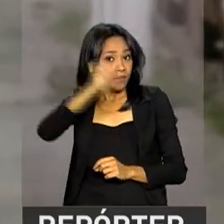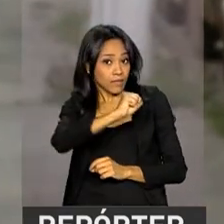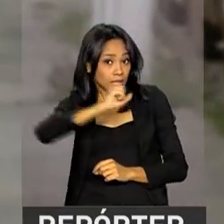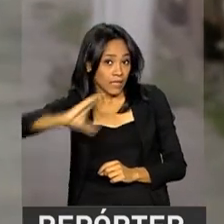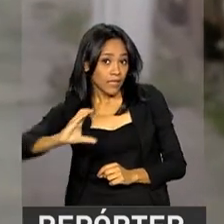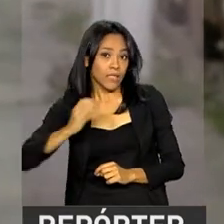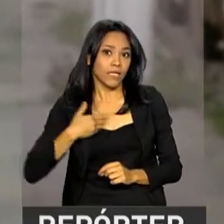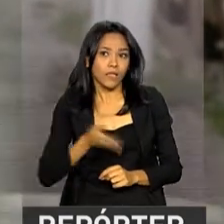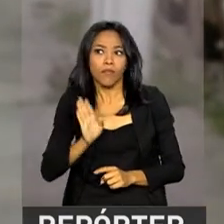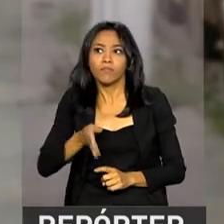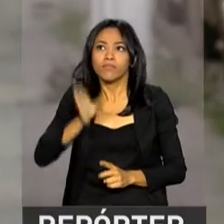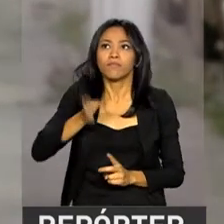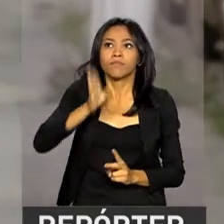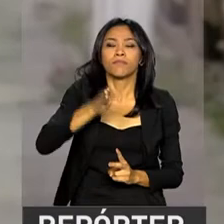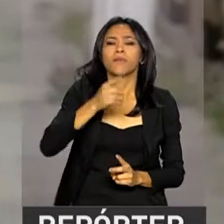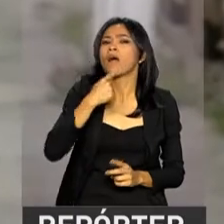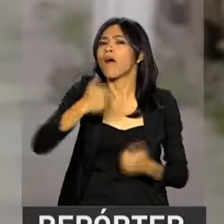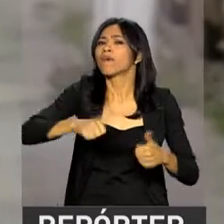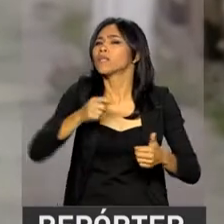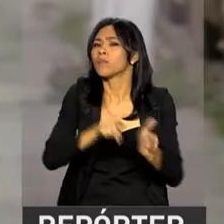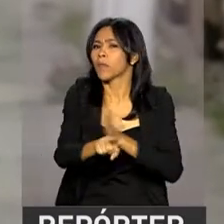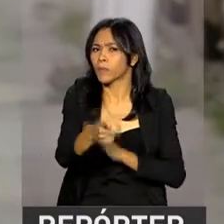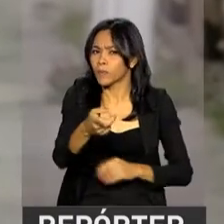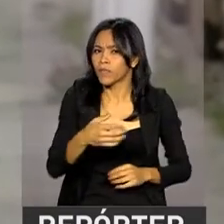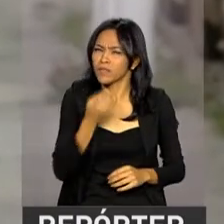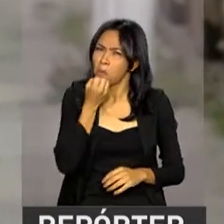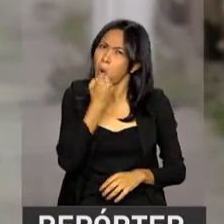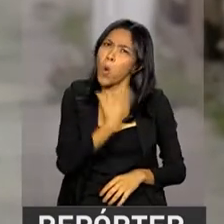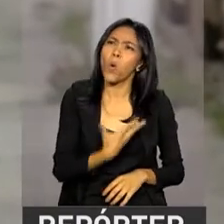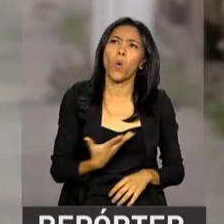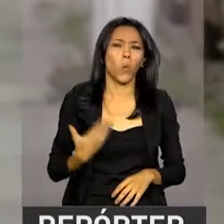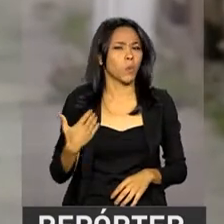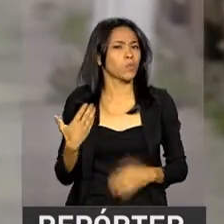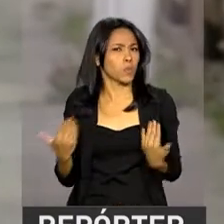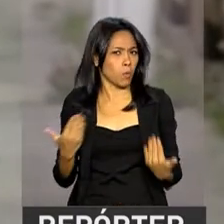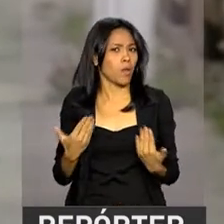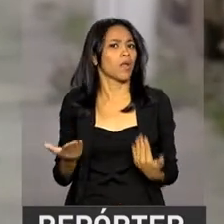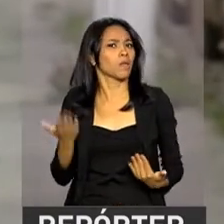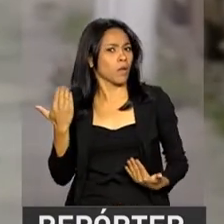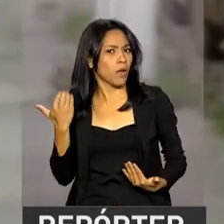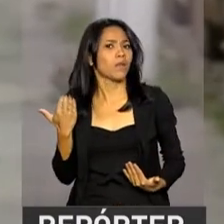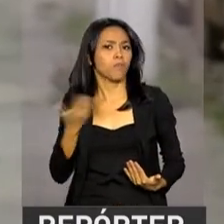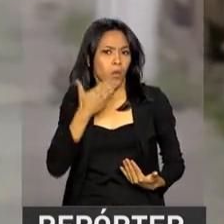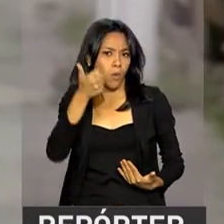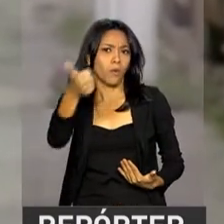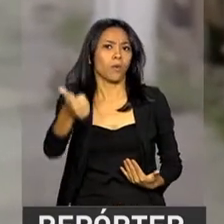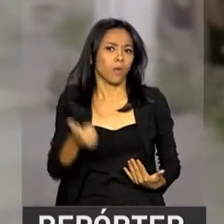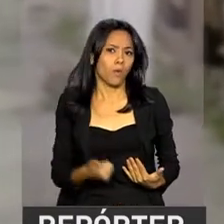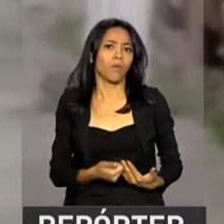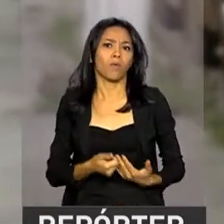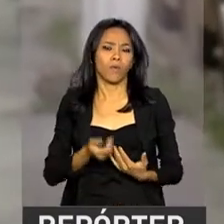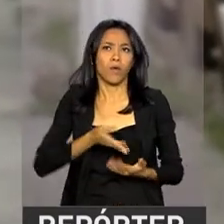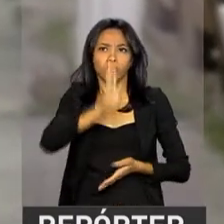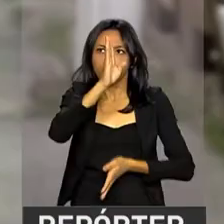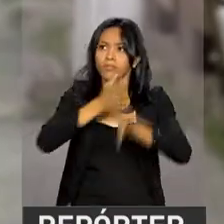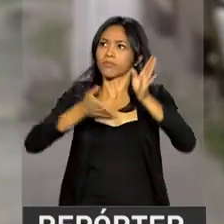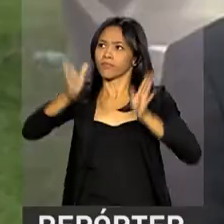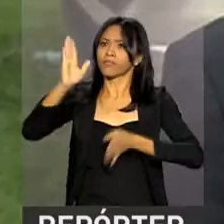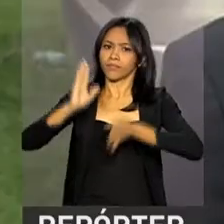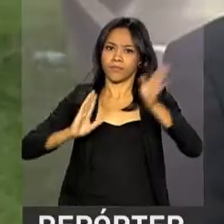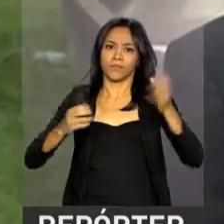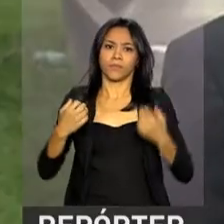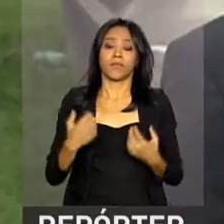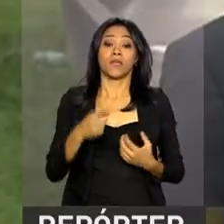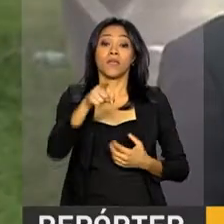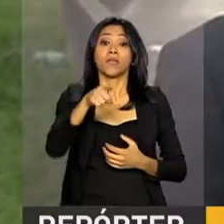avalie as rodovias do país são boas então do que elas melhorou bastante tão bem com você é conservadas